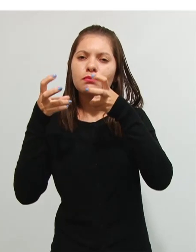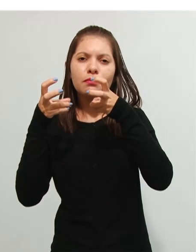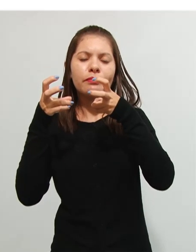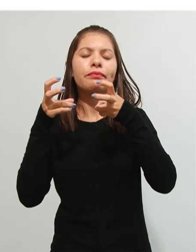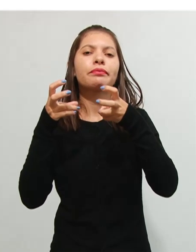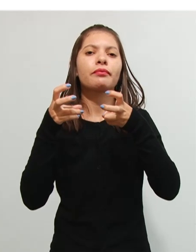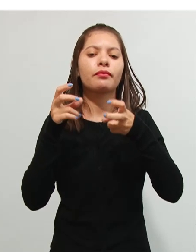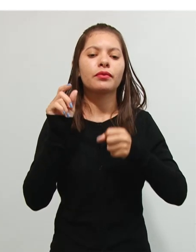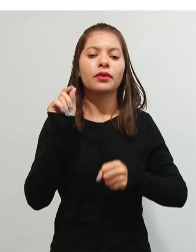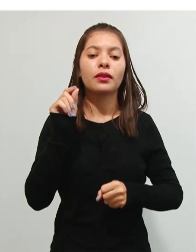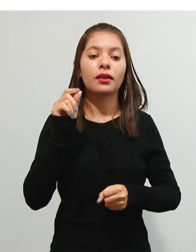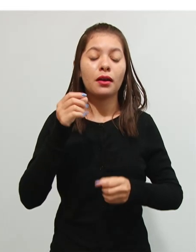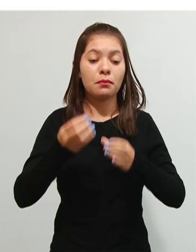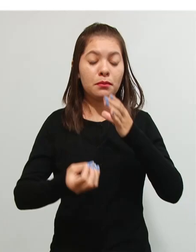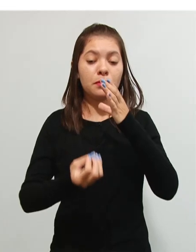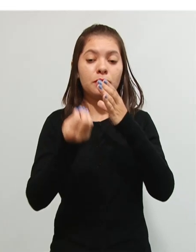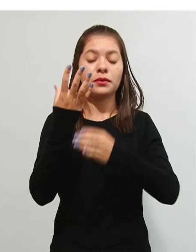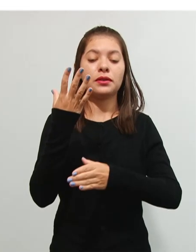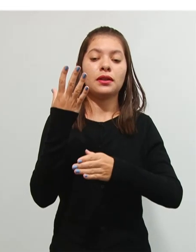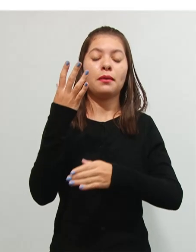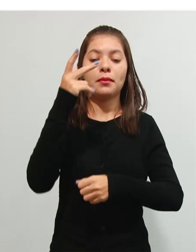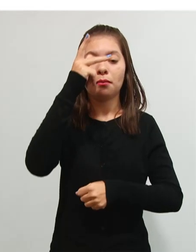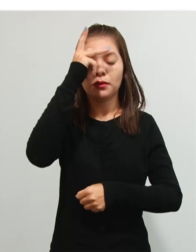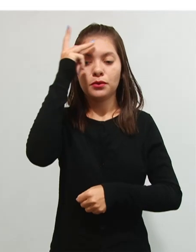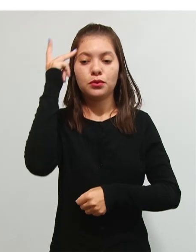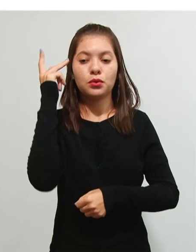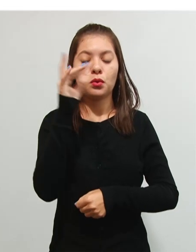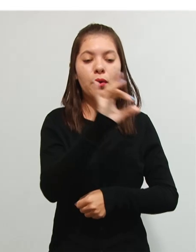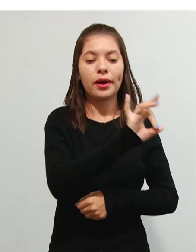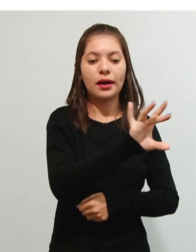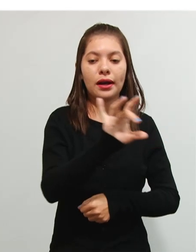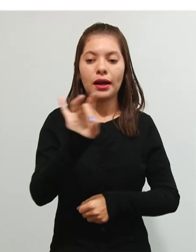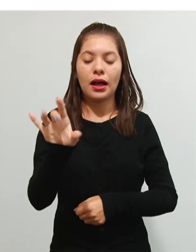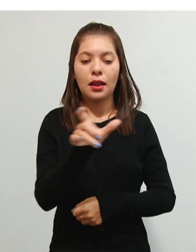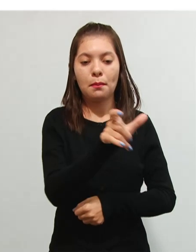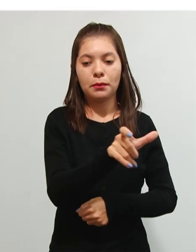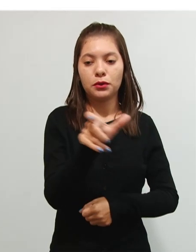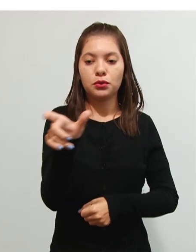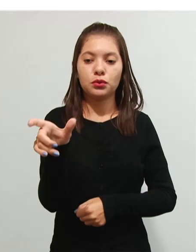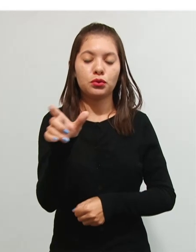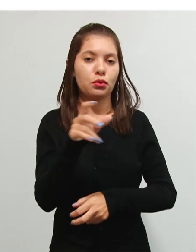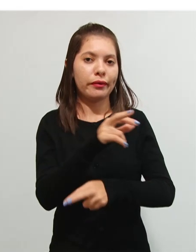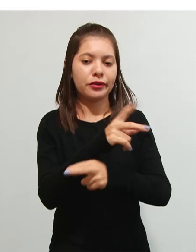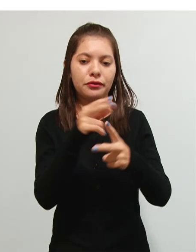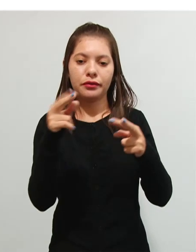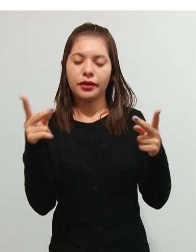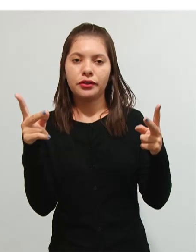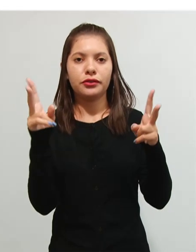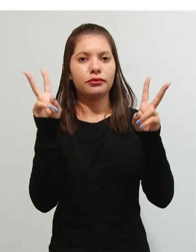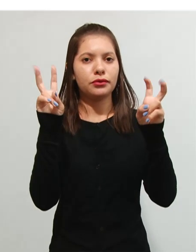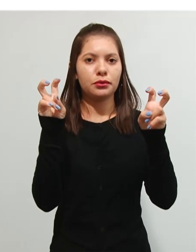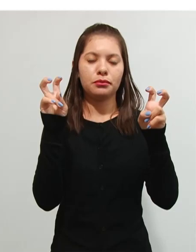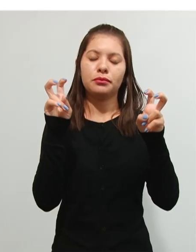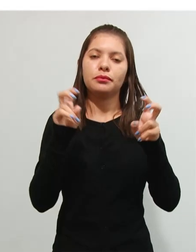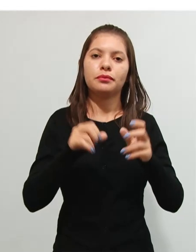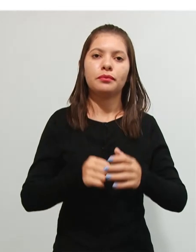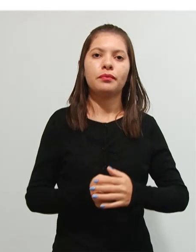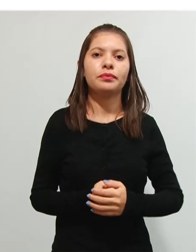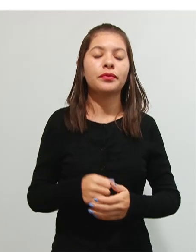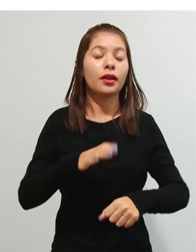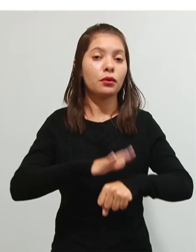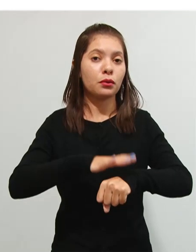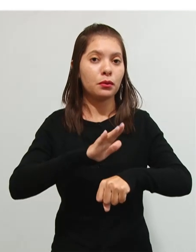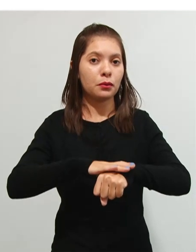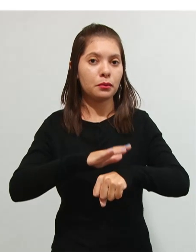É produzida pelo homem e cada pessoa tem a sua interpretação individual sobre o mundo. Então, a autonomia ela tem a